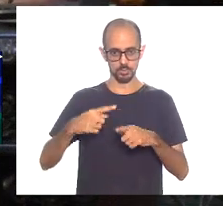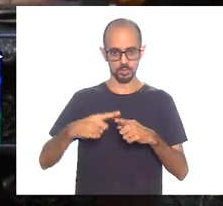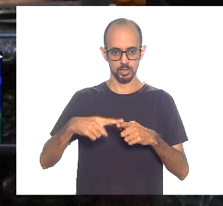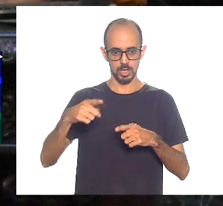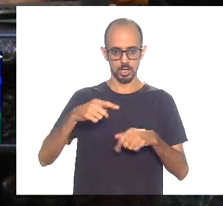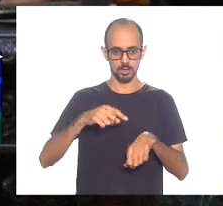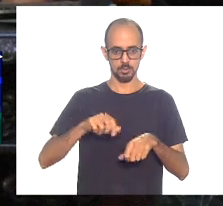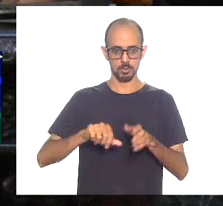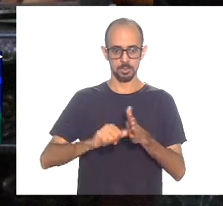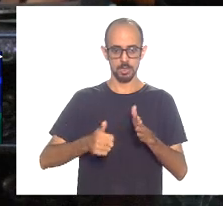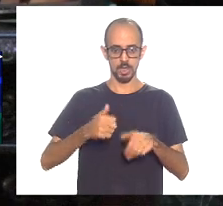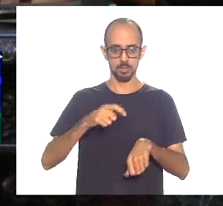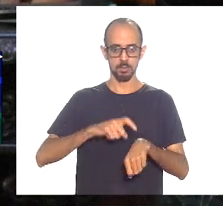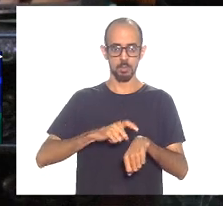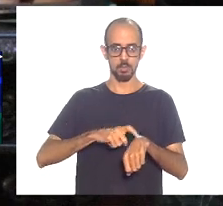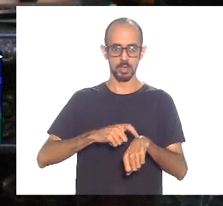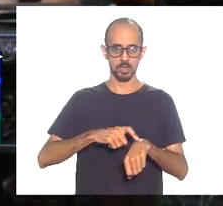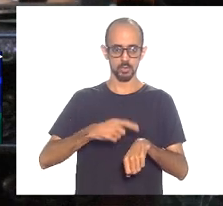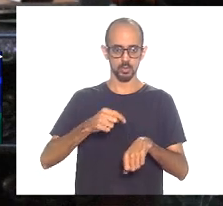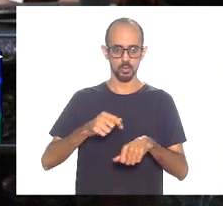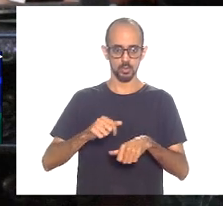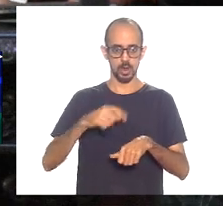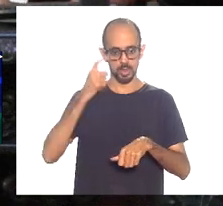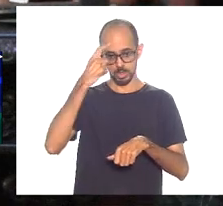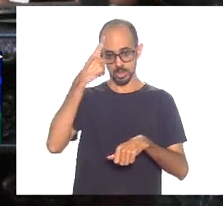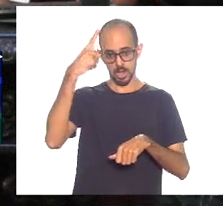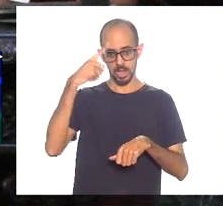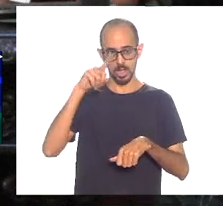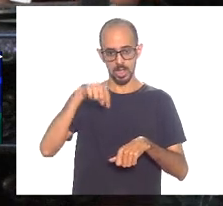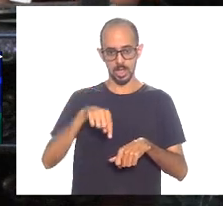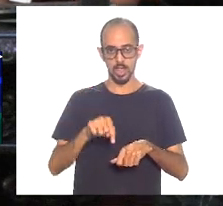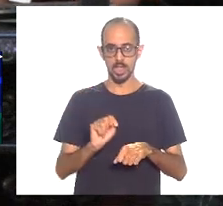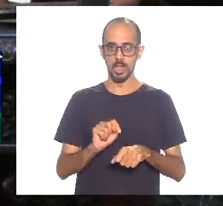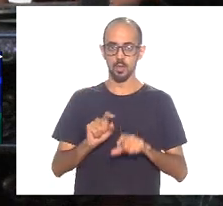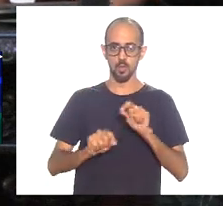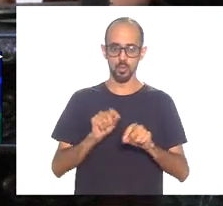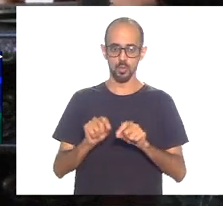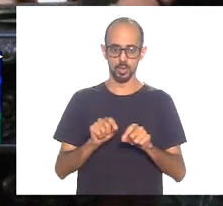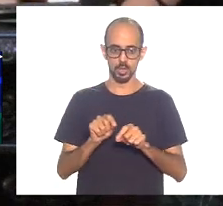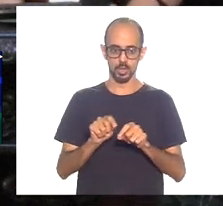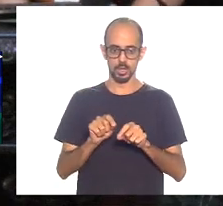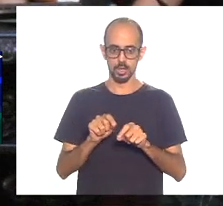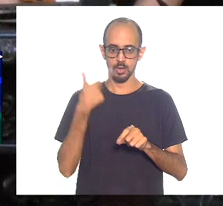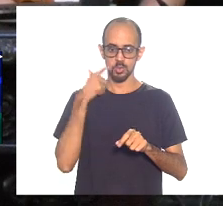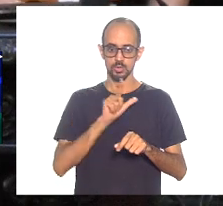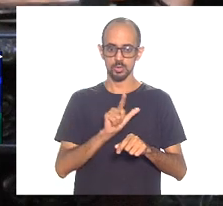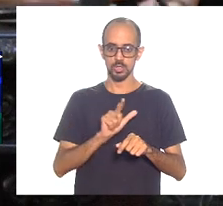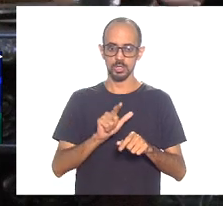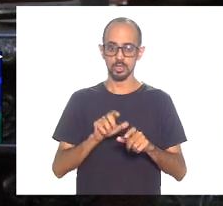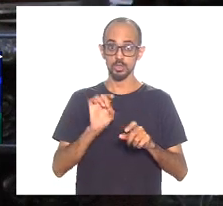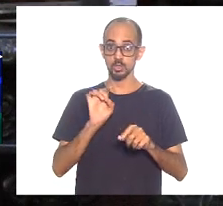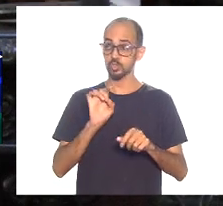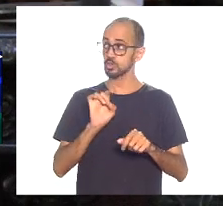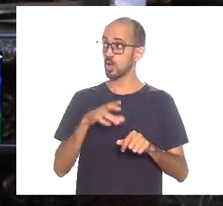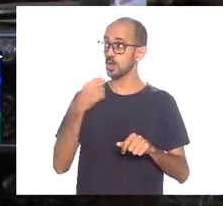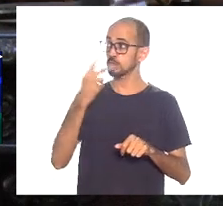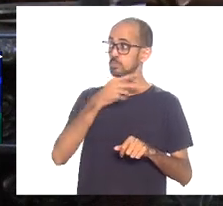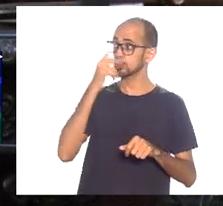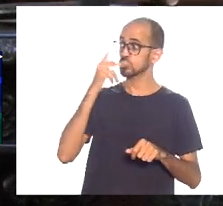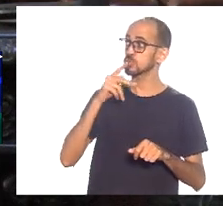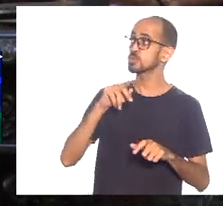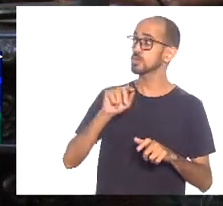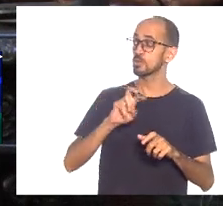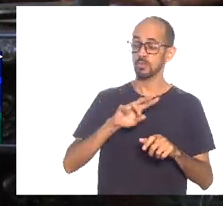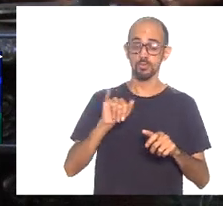o sentido do benefício máximo e é atingir quem vai ao leilão no